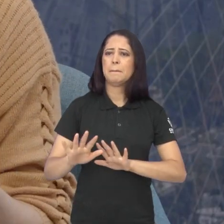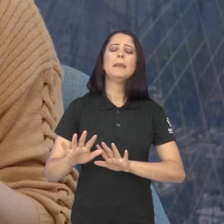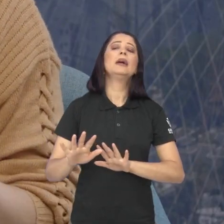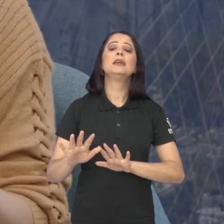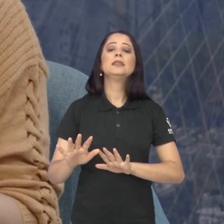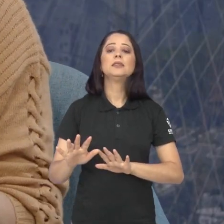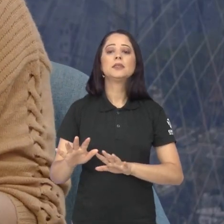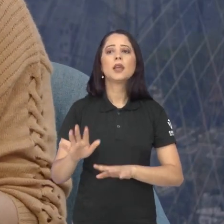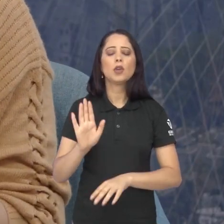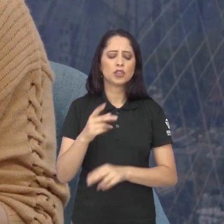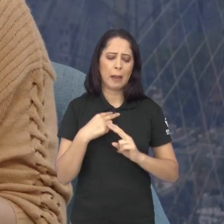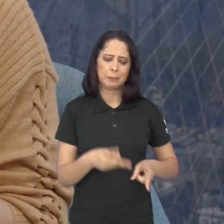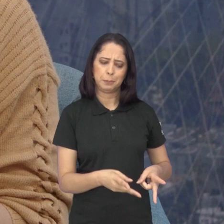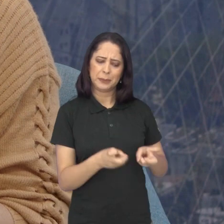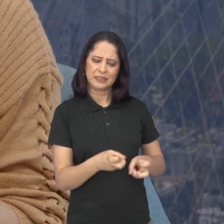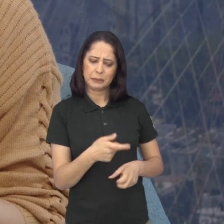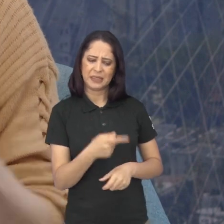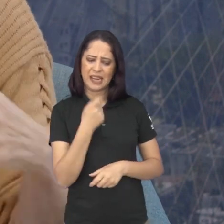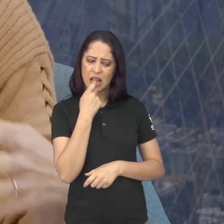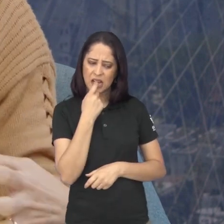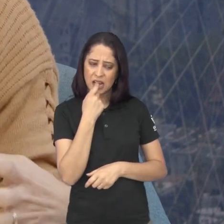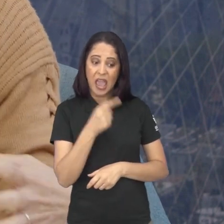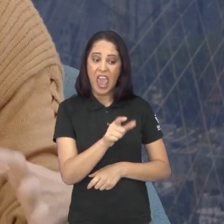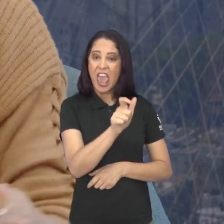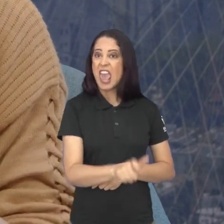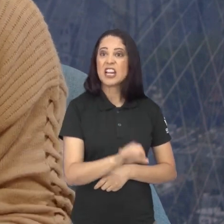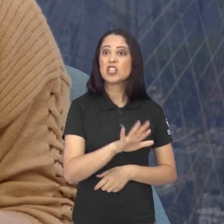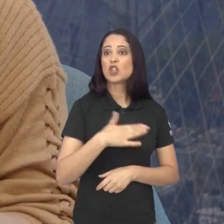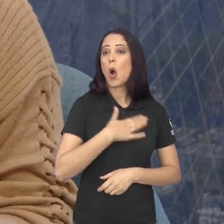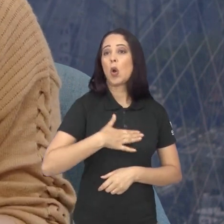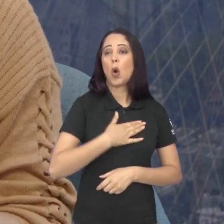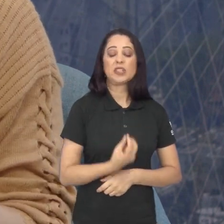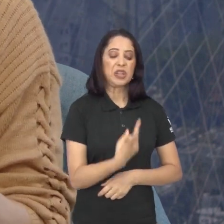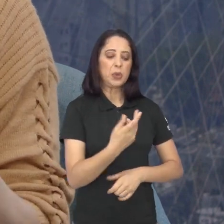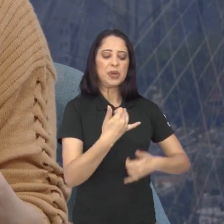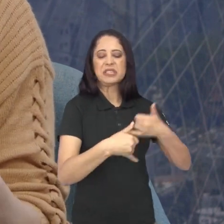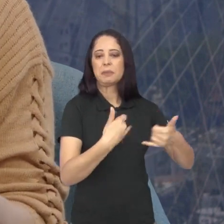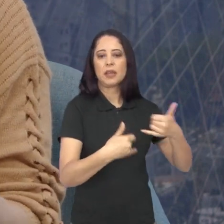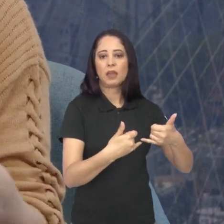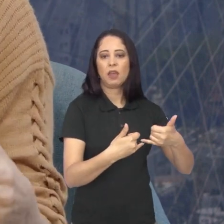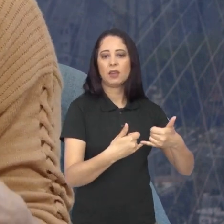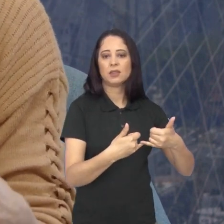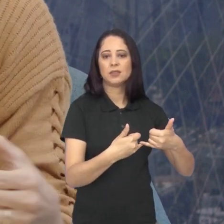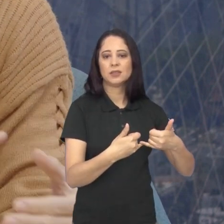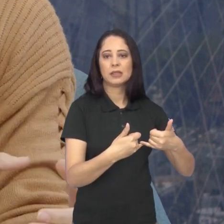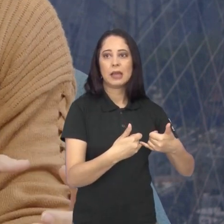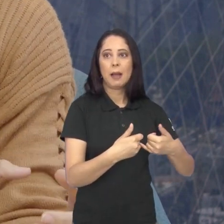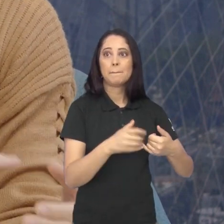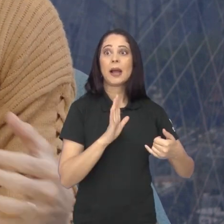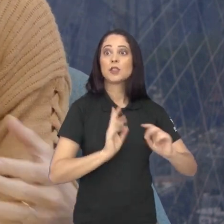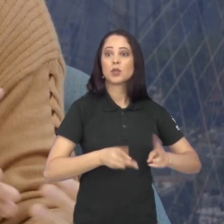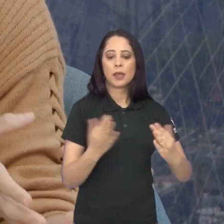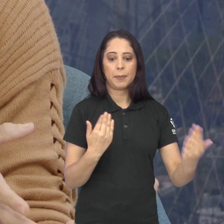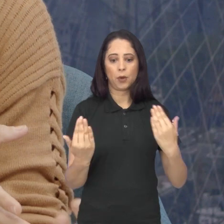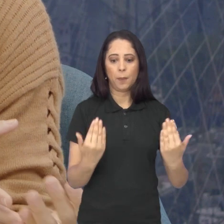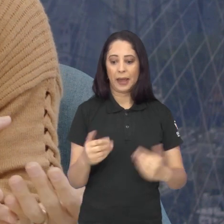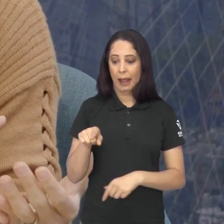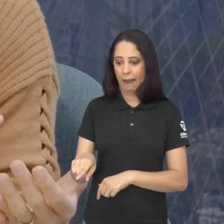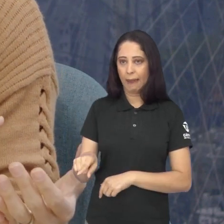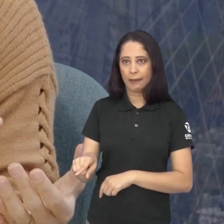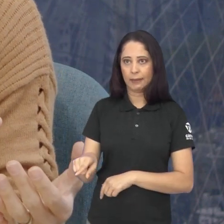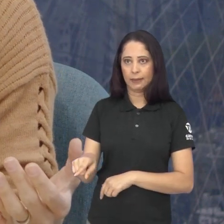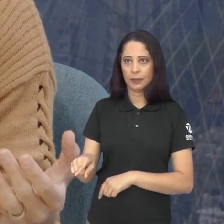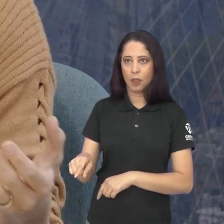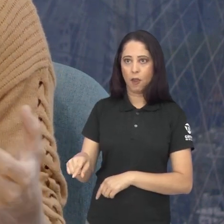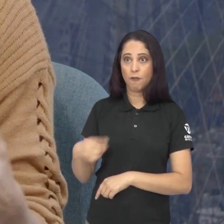enquanto família, mas que já chamava atenção. Ele sempre gostou de só 2 brinquedinhos. Mas eu sempre fazia o paralelo com o irmão. Eu tinha um irmão para